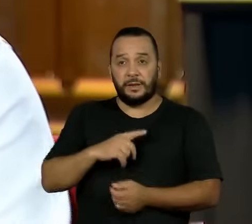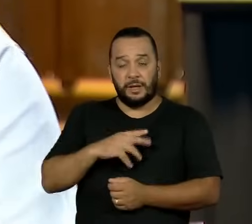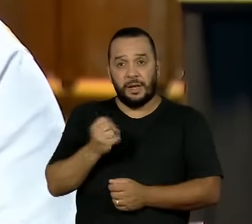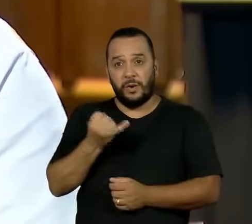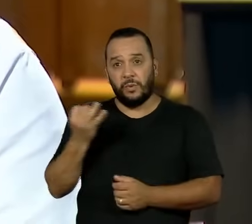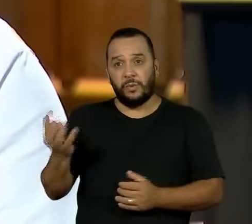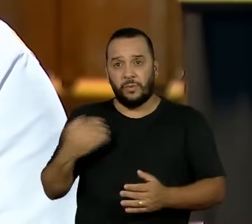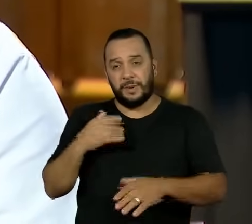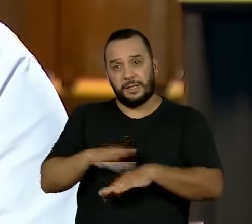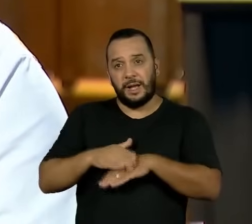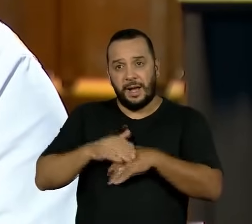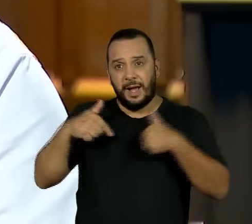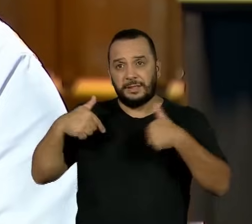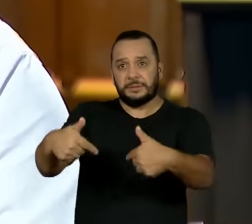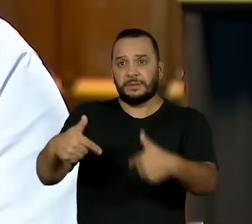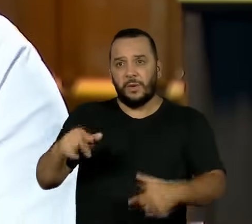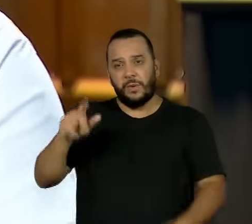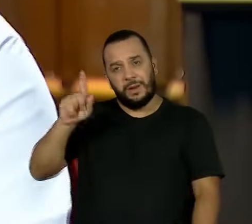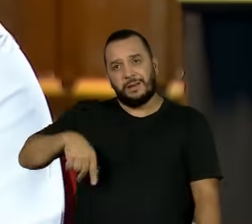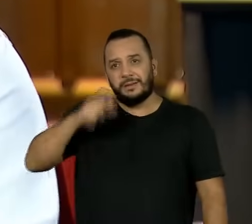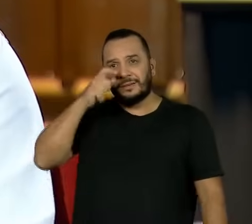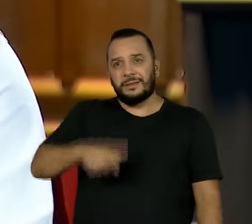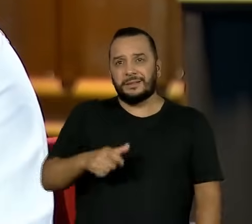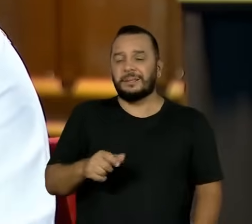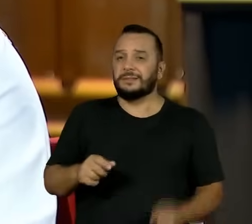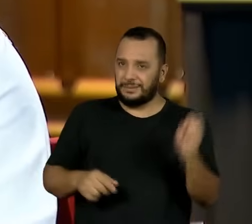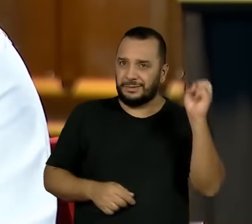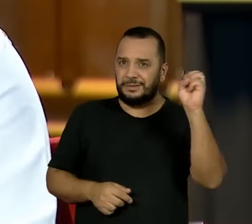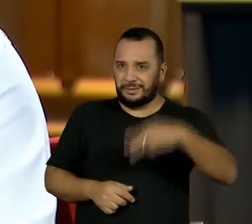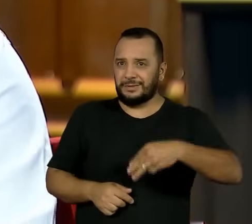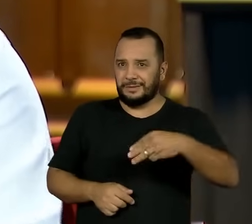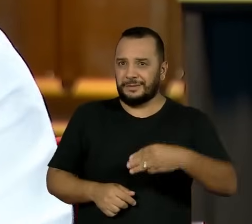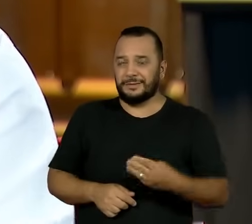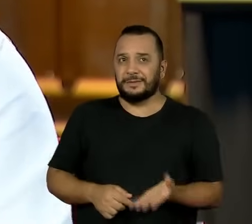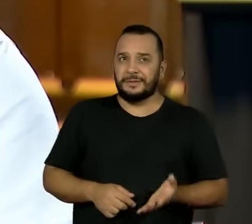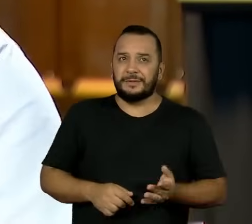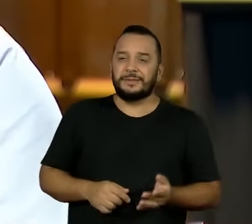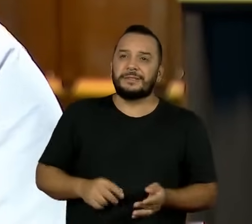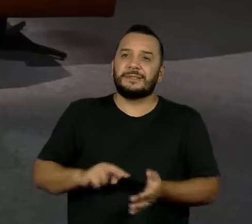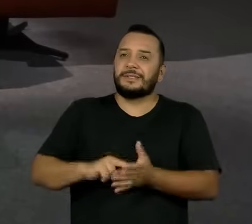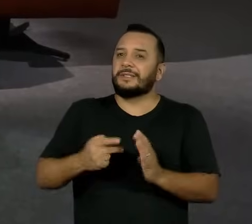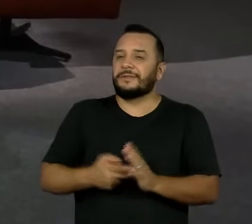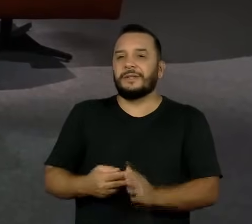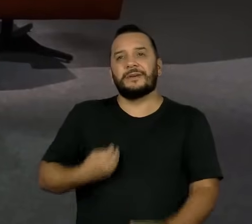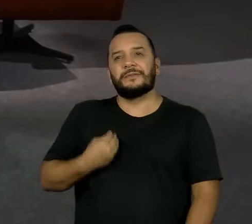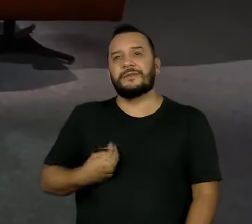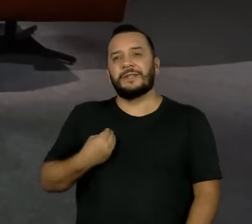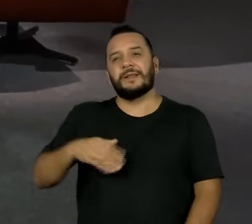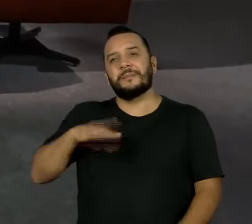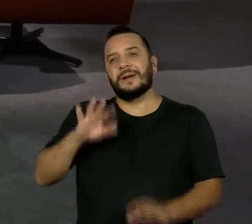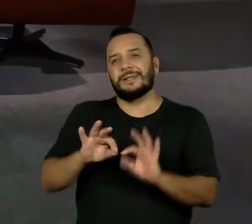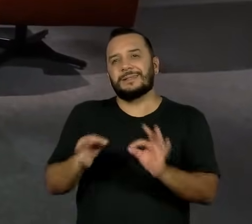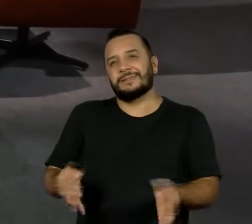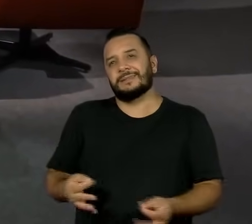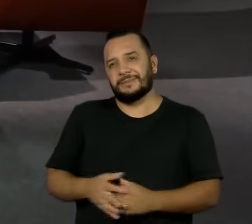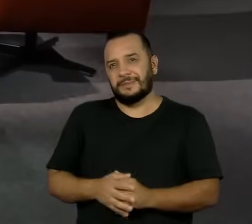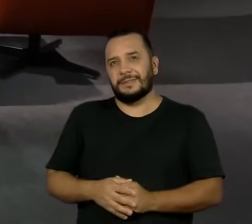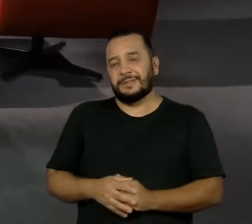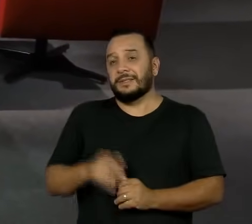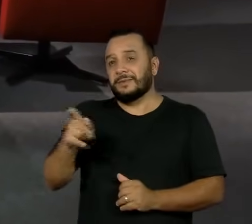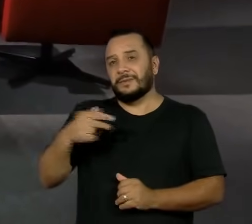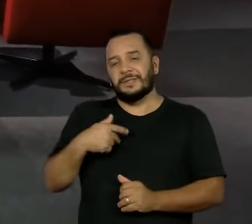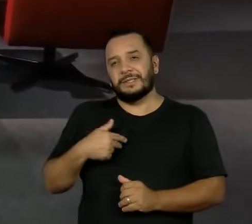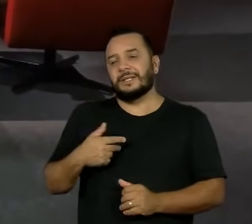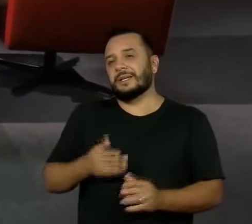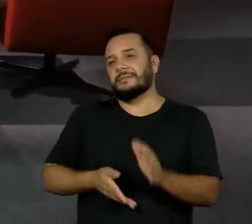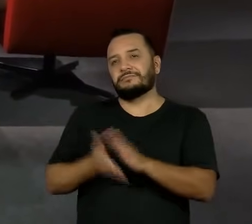que são interessantes? Sim. E que elas remetem para uma vida mais simples. De Por você exemplo? sair para